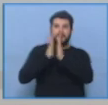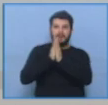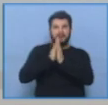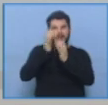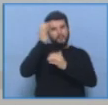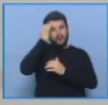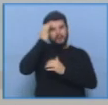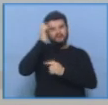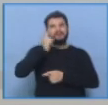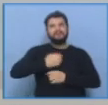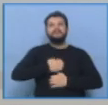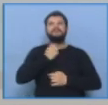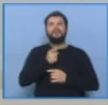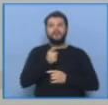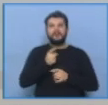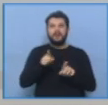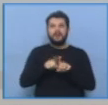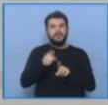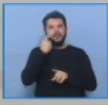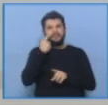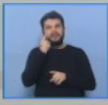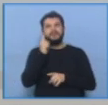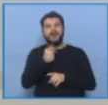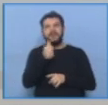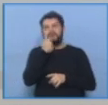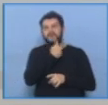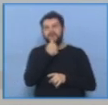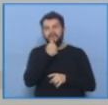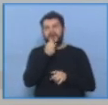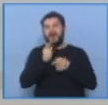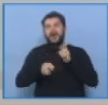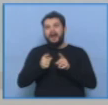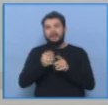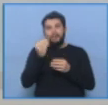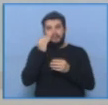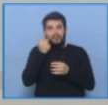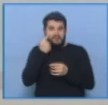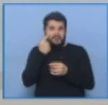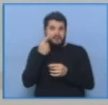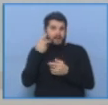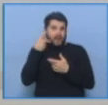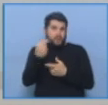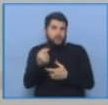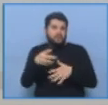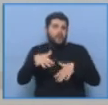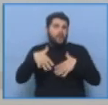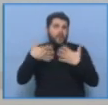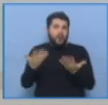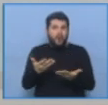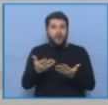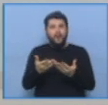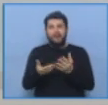consciência também do que é que significa passar por uma experiência de sofrimento como possa ser a experiência de um abuso, e por isso também gerar